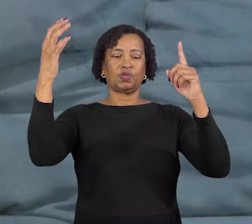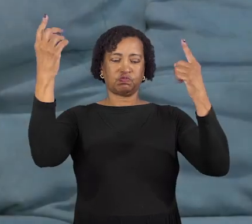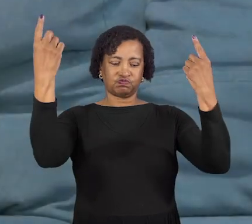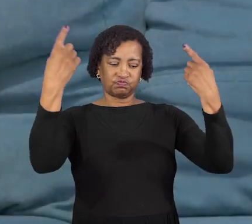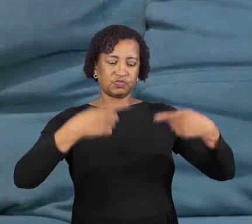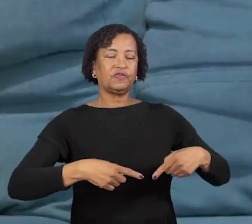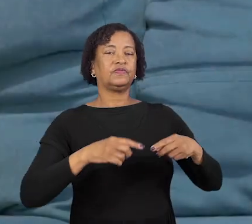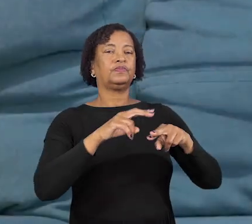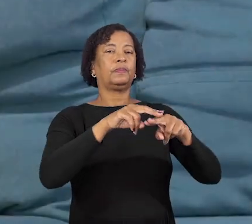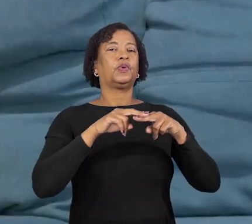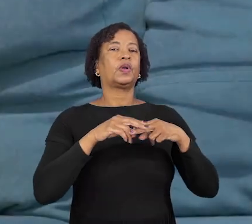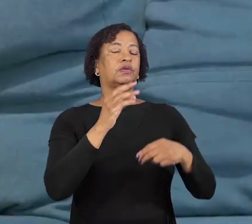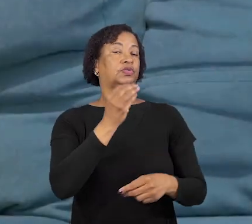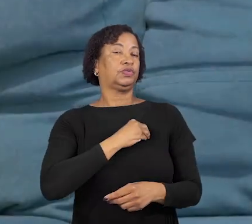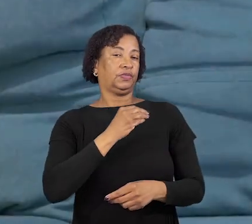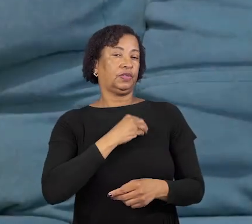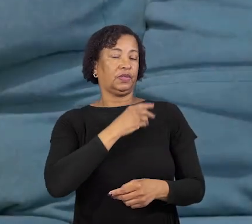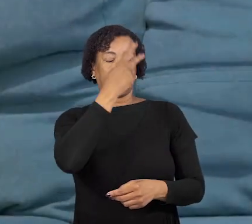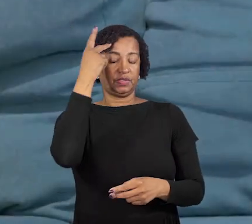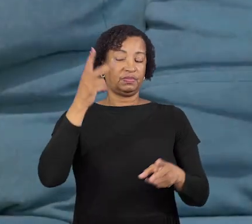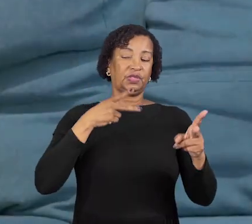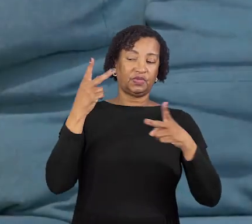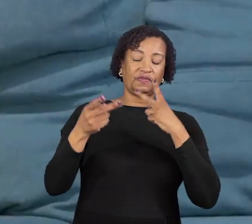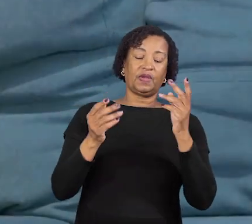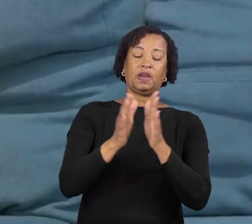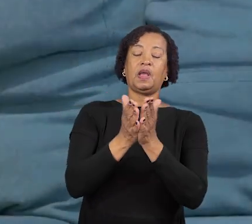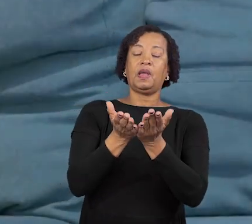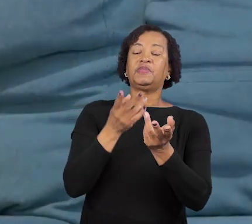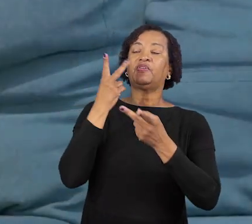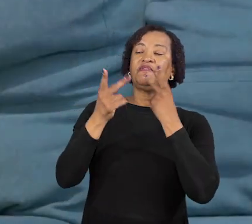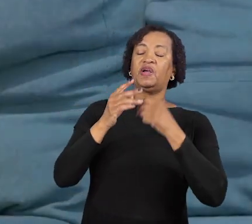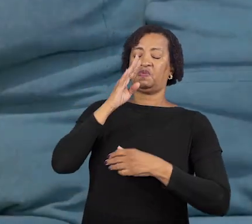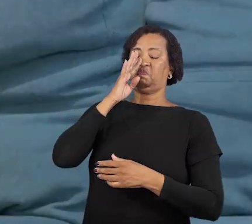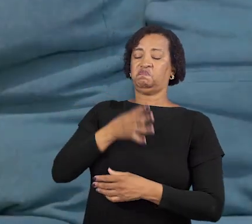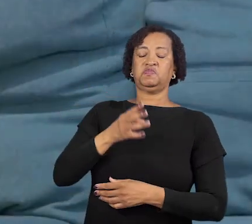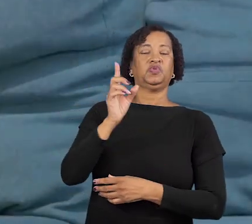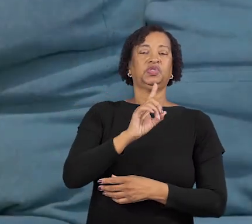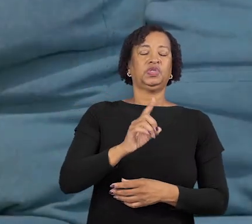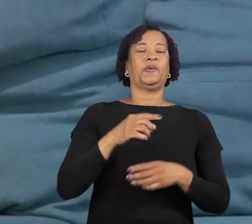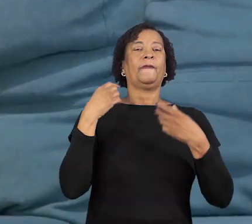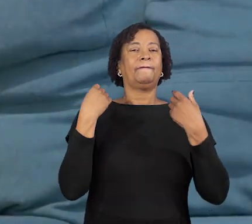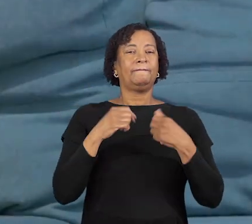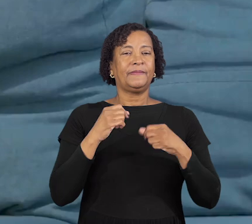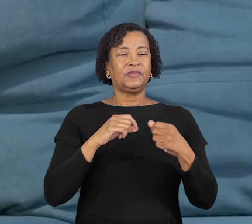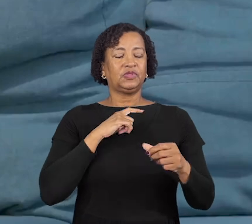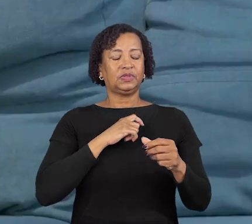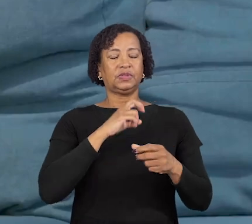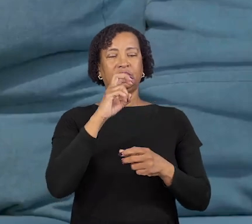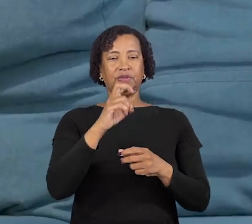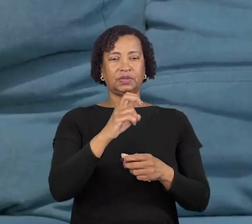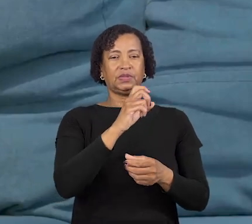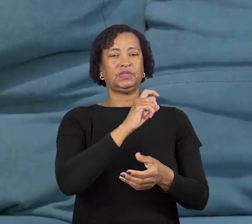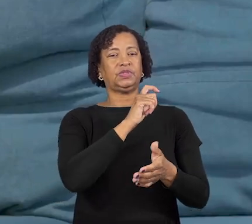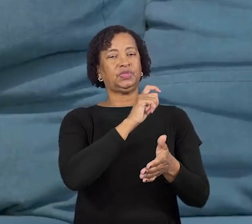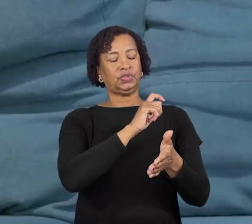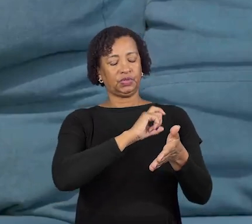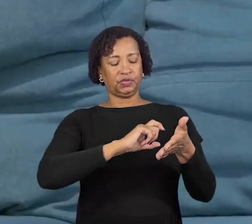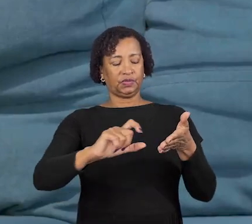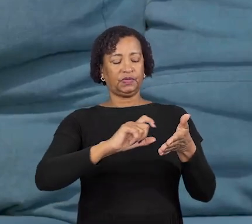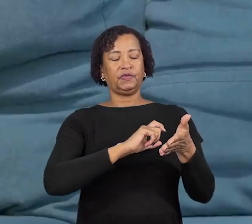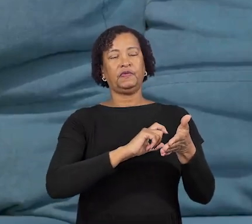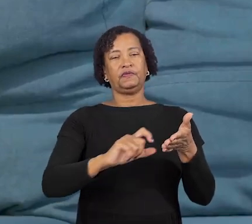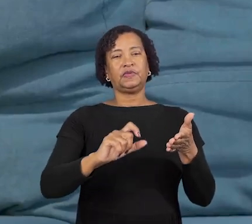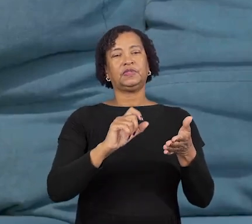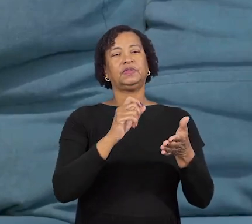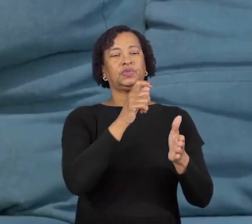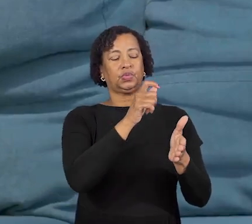confrontadas por causa de algum pecado. Elas costumam dizer, a Bíblia diz, não julguem. Devemos ler esses 5 versículos do capítulo 7 de